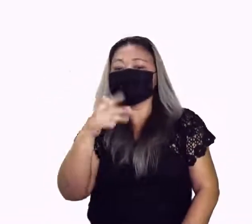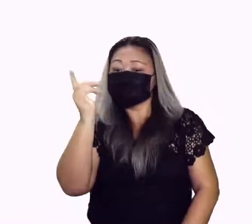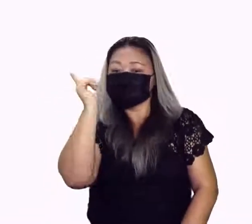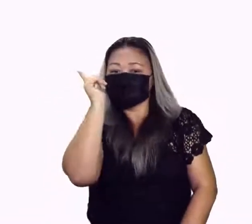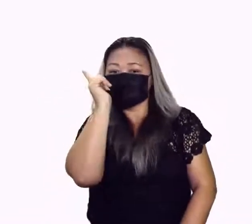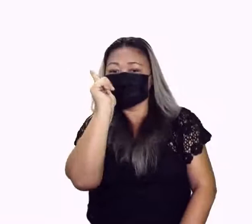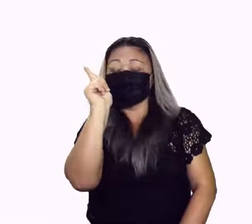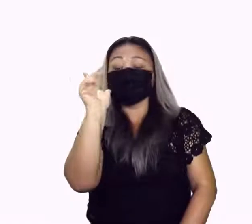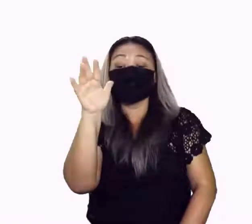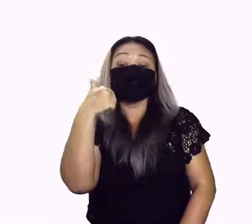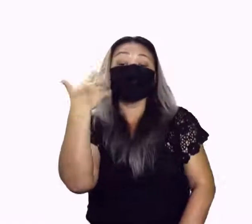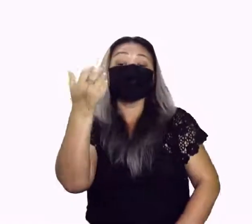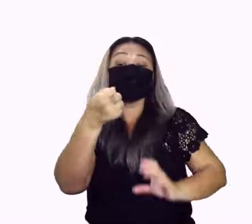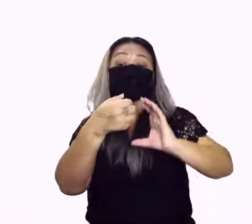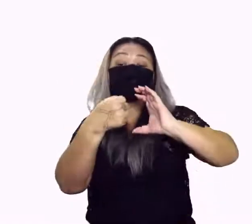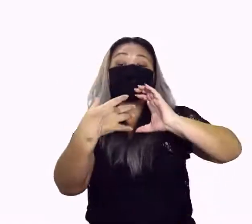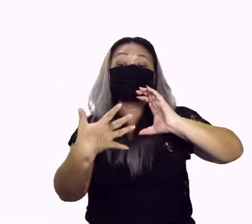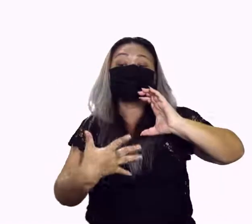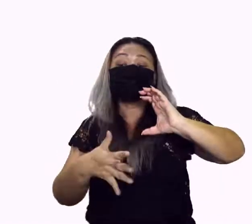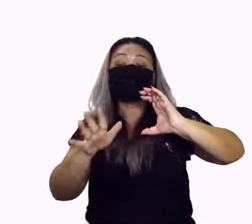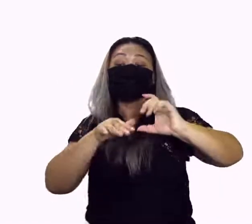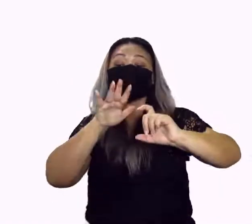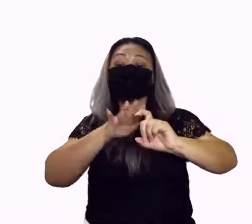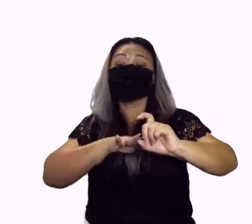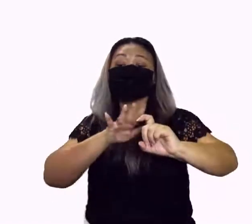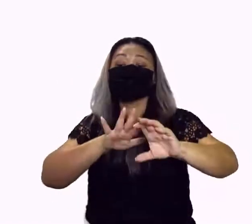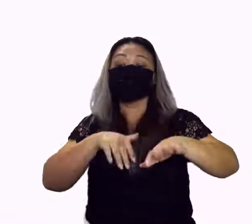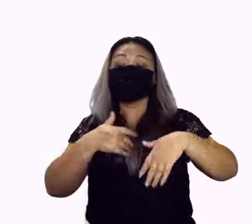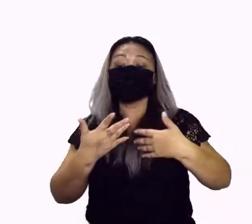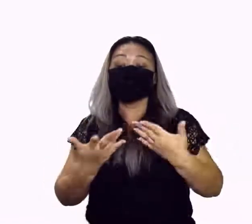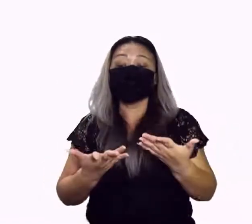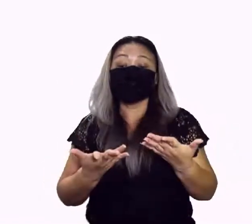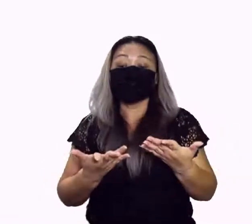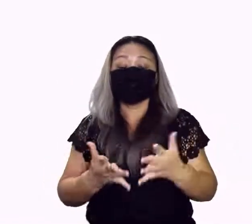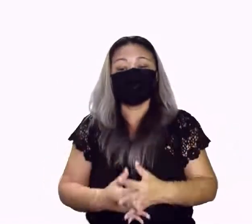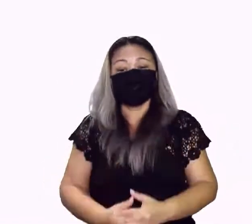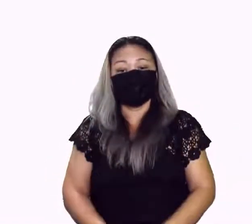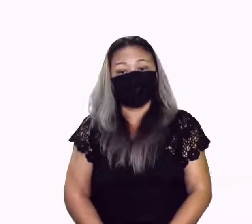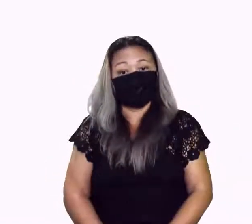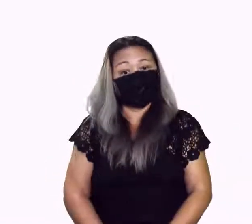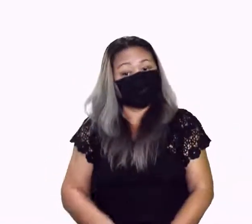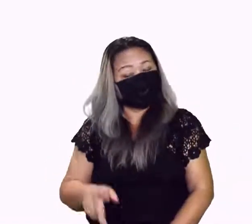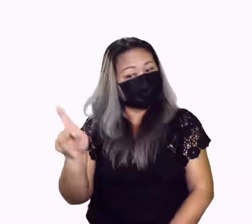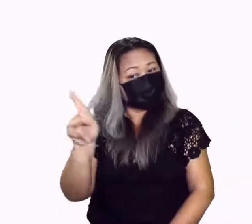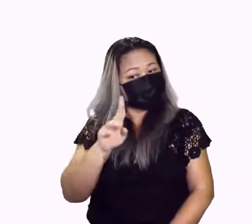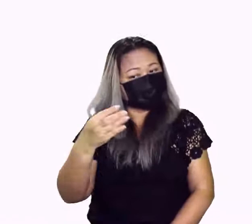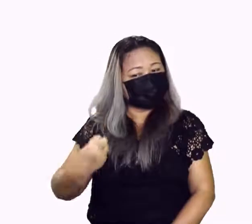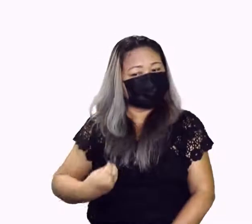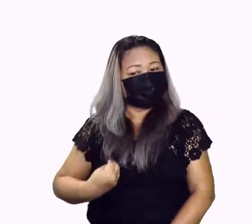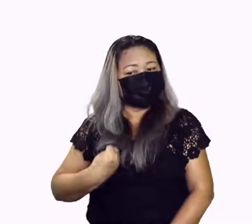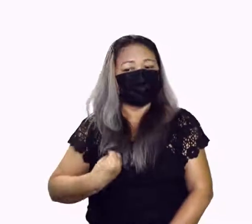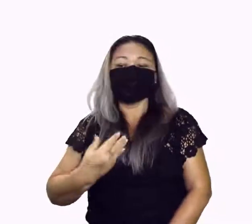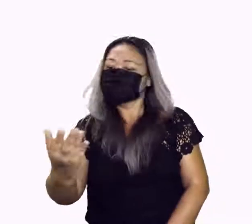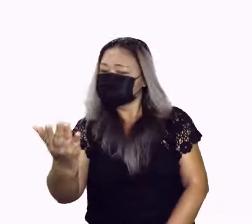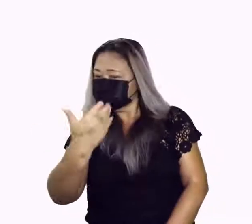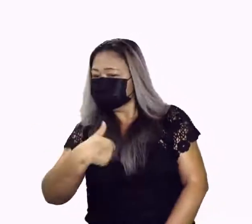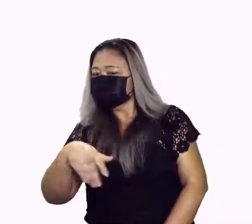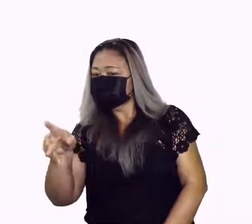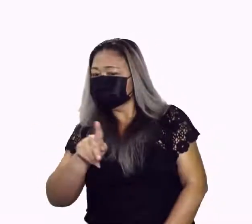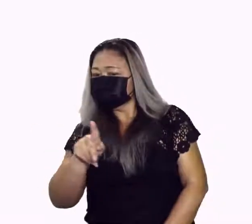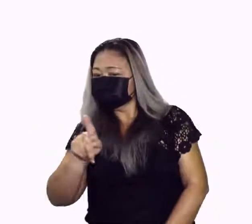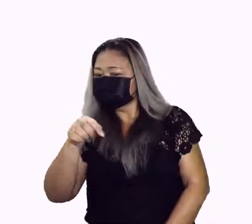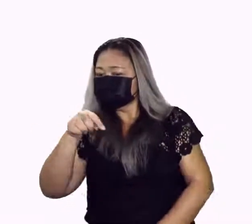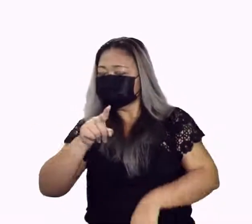Conseguiu? Quais as características desse saber mítico? Quais? Professores presenciais, manda a resposta para nós nesse